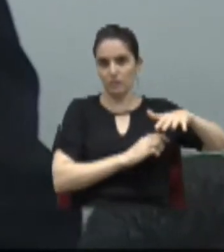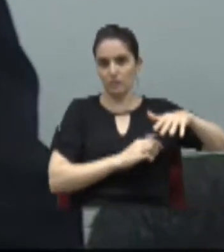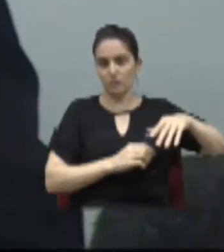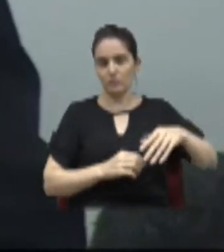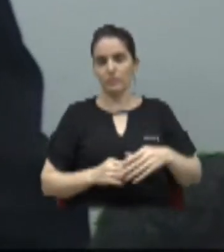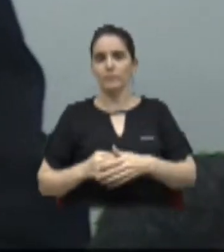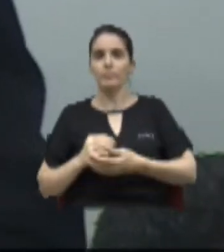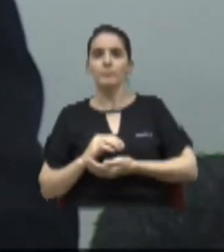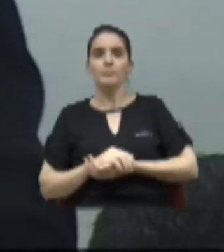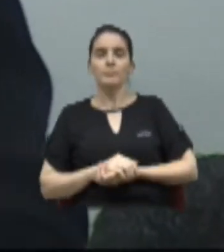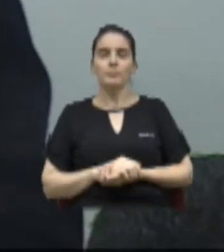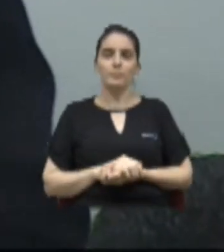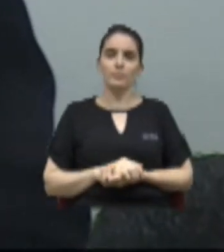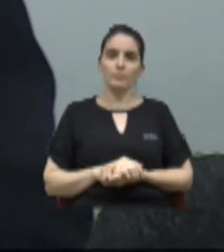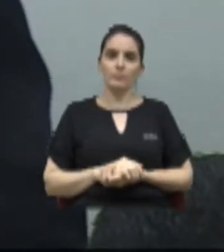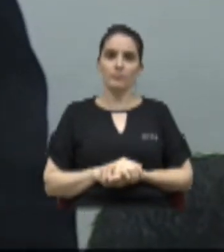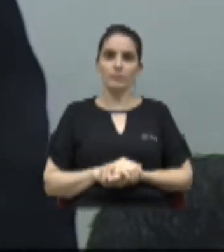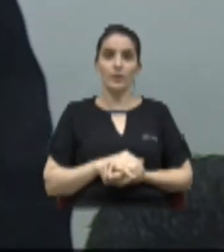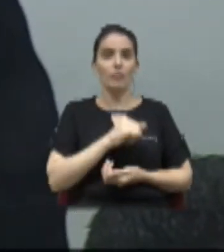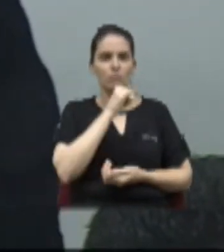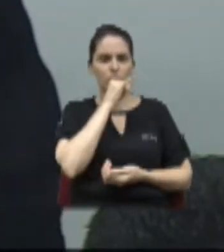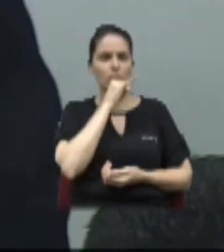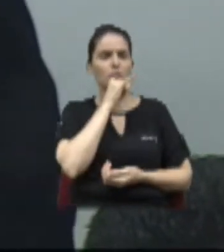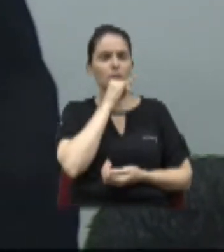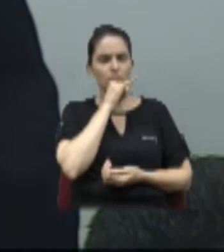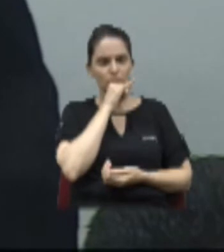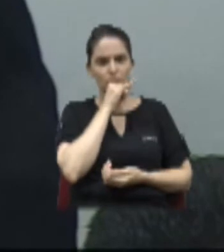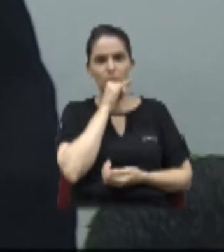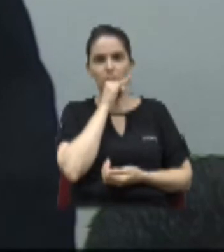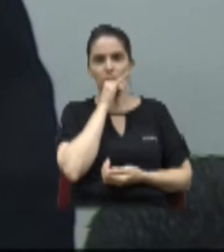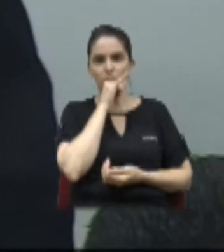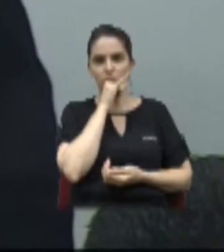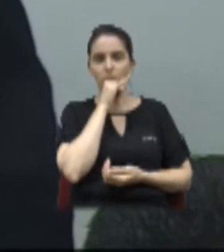vida. E esse exemplo que ele deu,